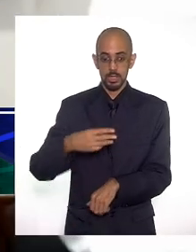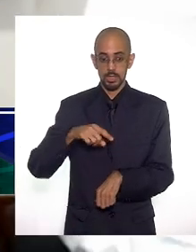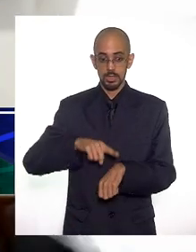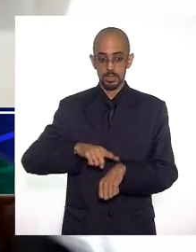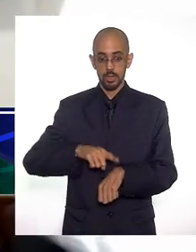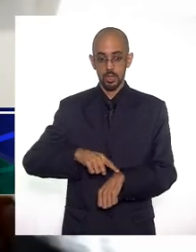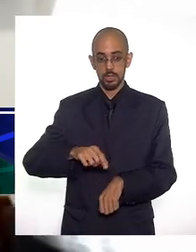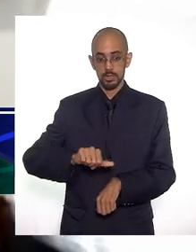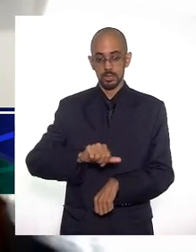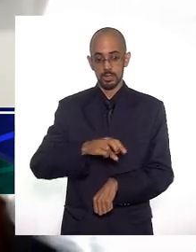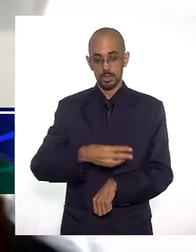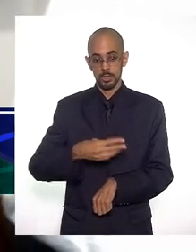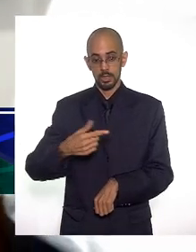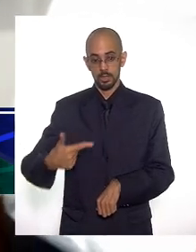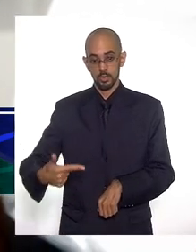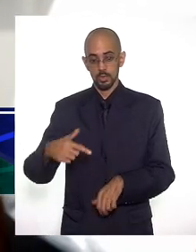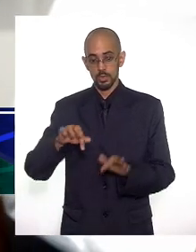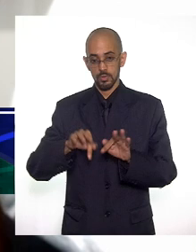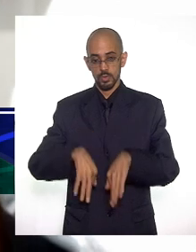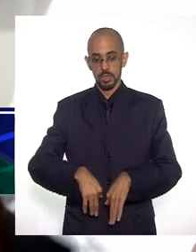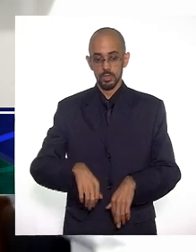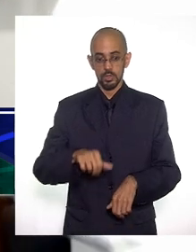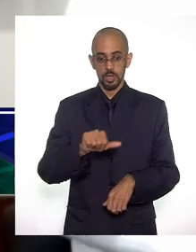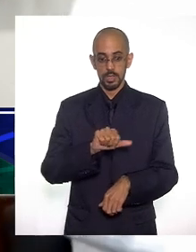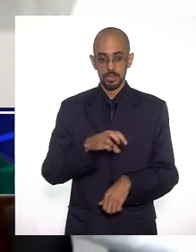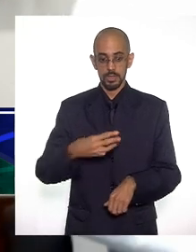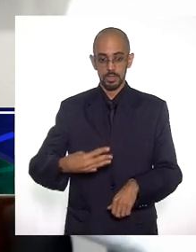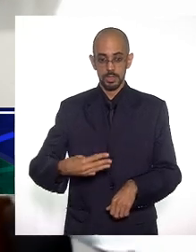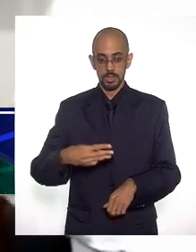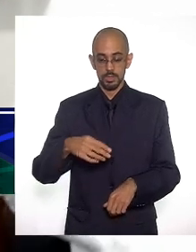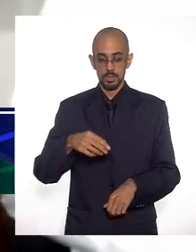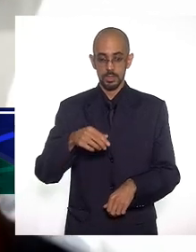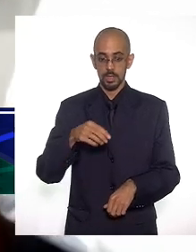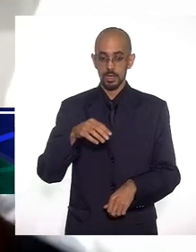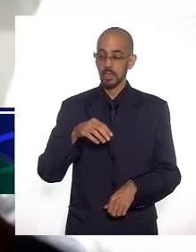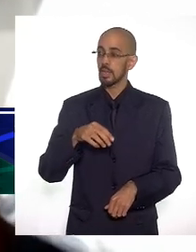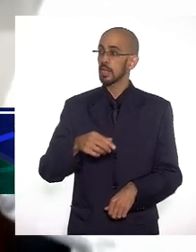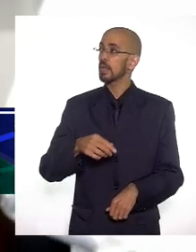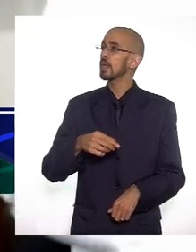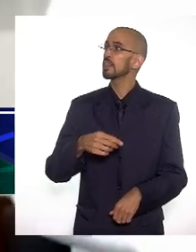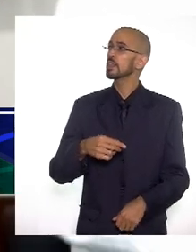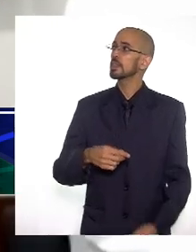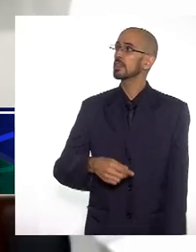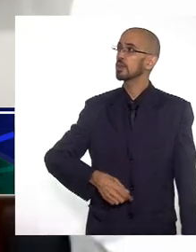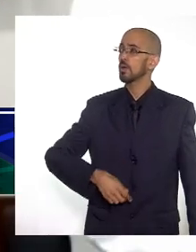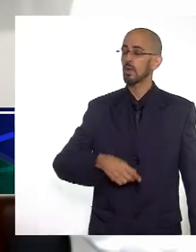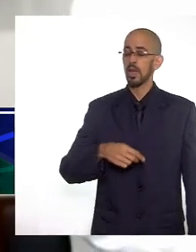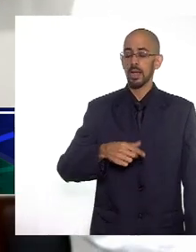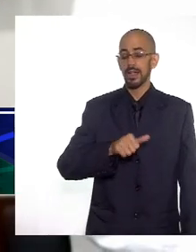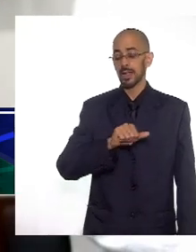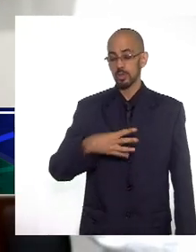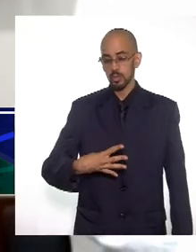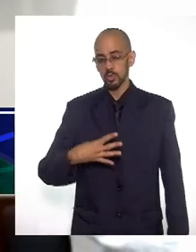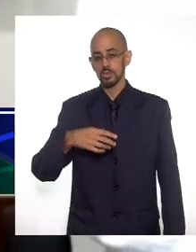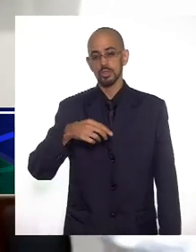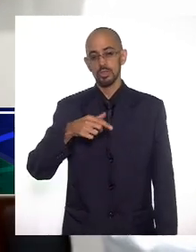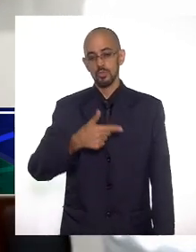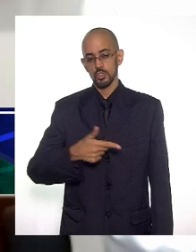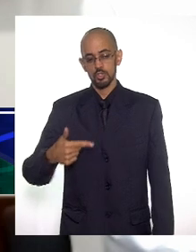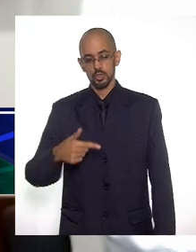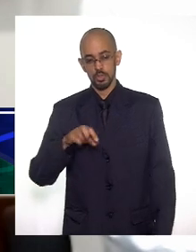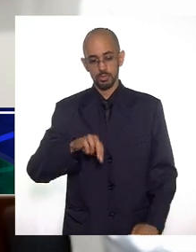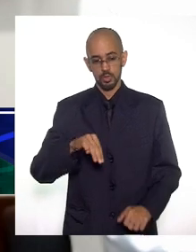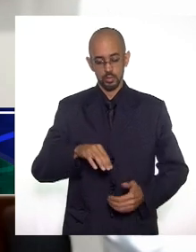às 14 horas e 21 minutos. Lida e aprovada a ata, passa-se à ordem da 2ª sessão extraordinária do